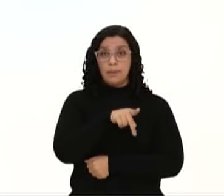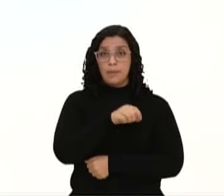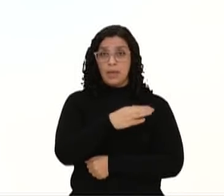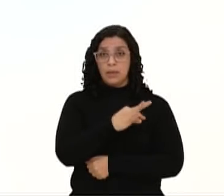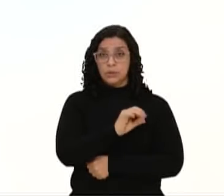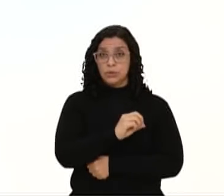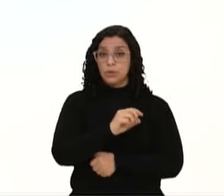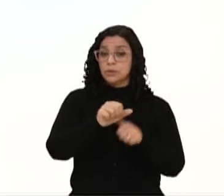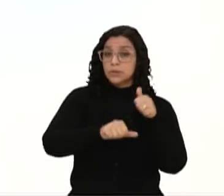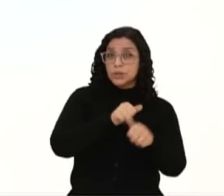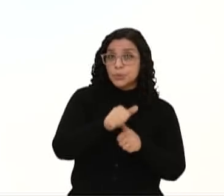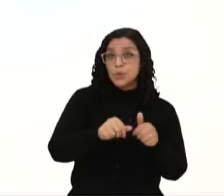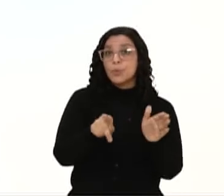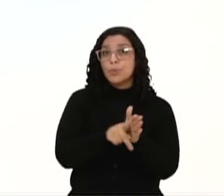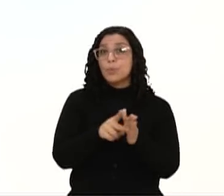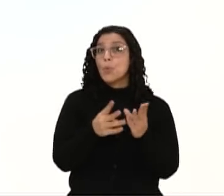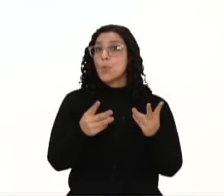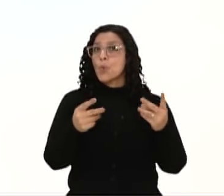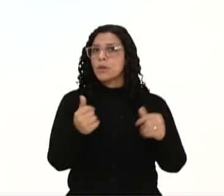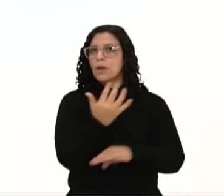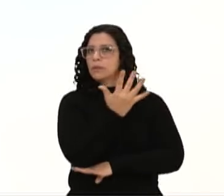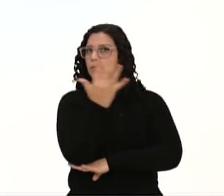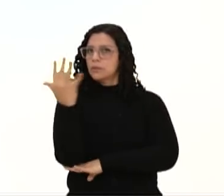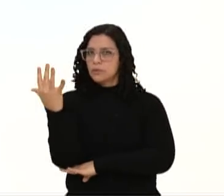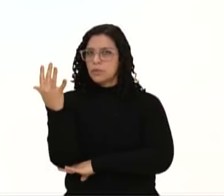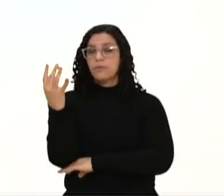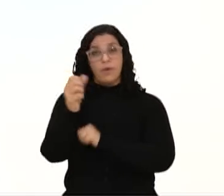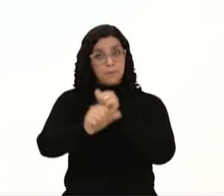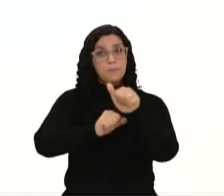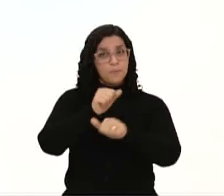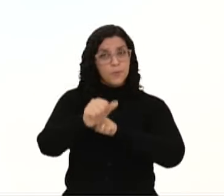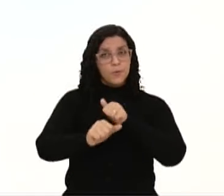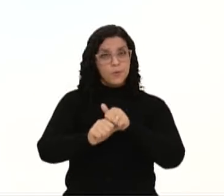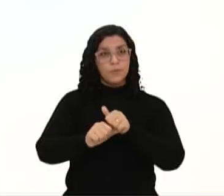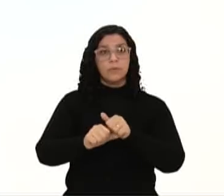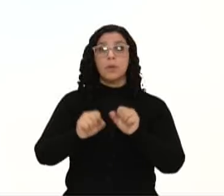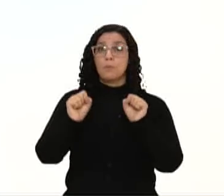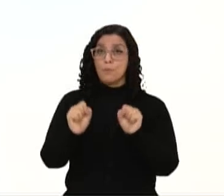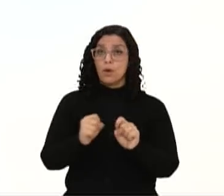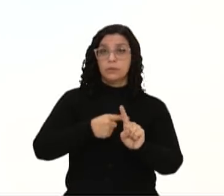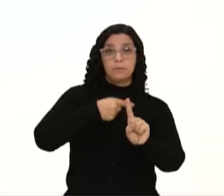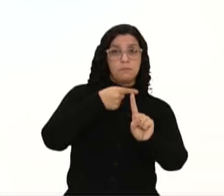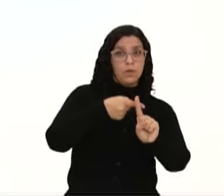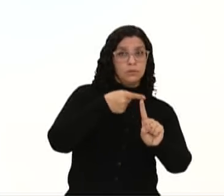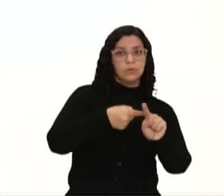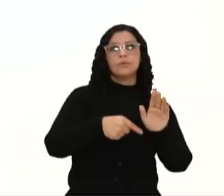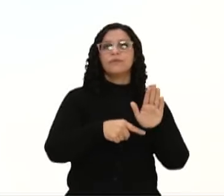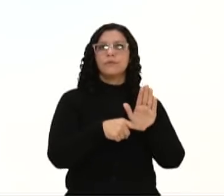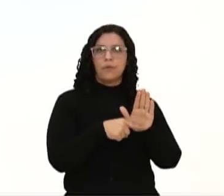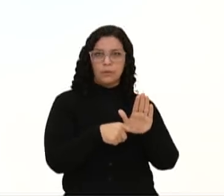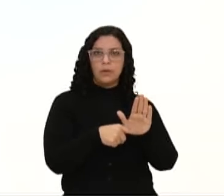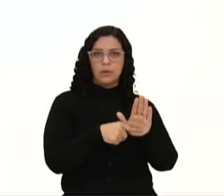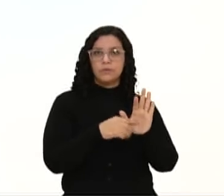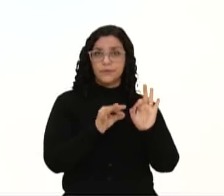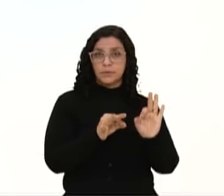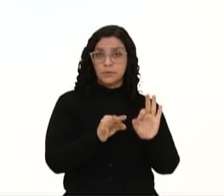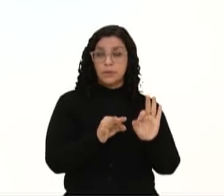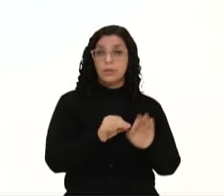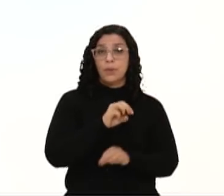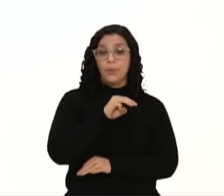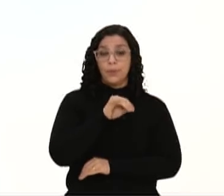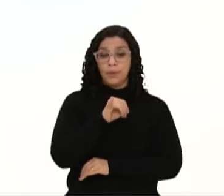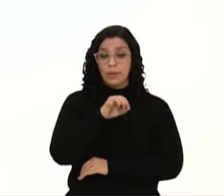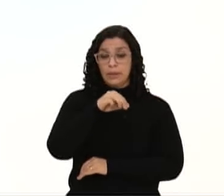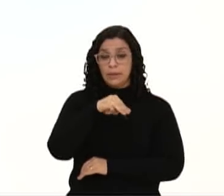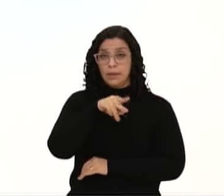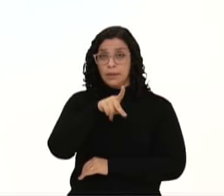Qualquer alteração das propriedades do meio natural, certo? Podendo ser positivo ou negativo. Então, quando eu